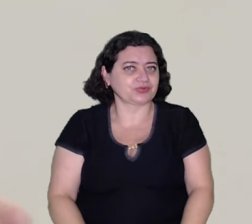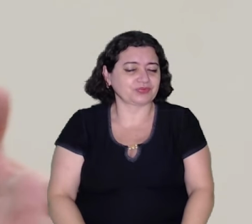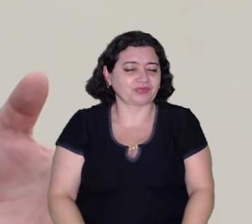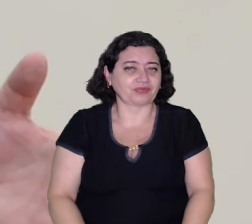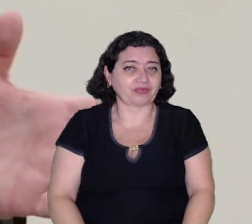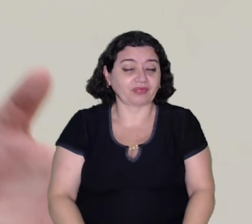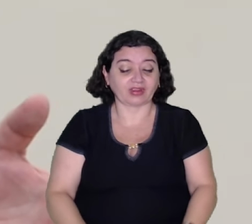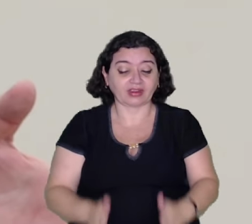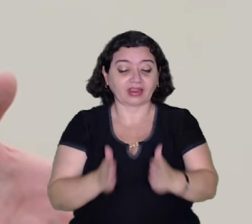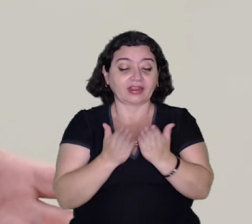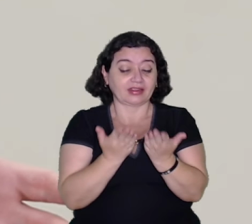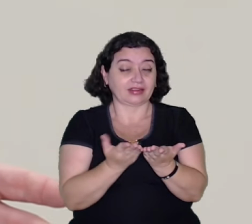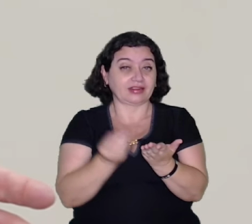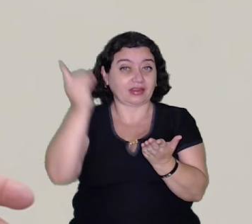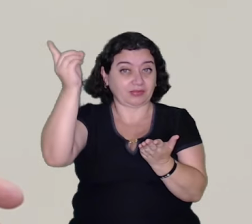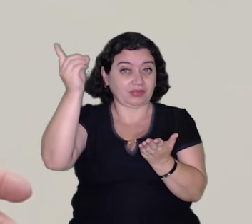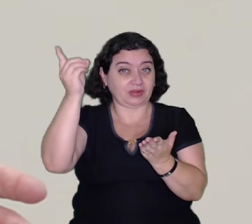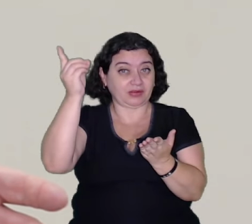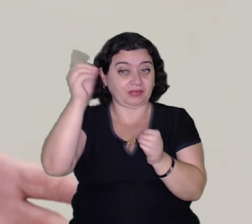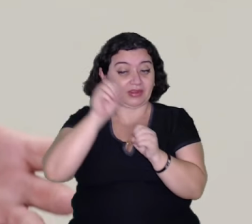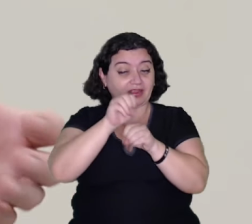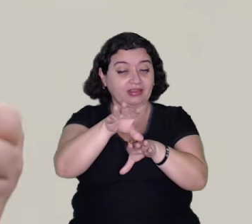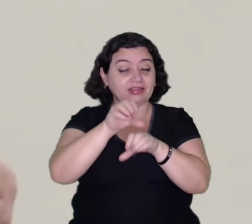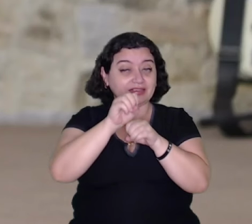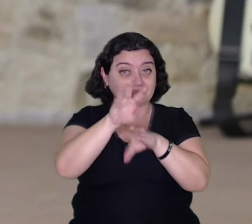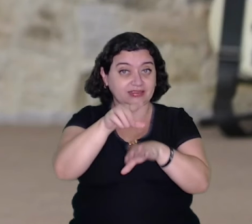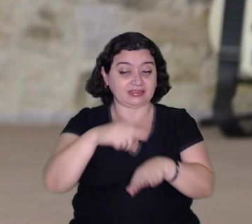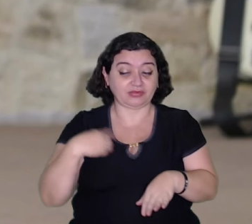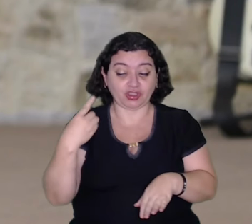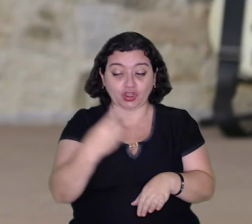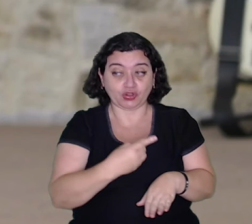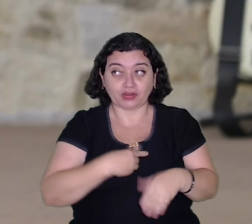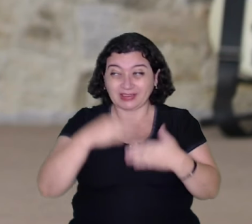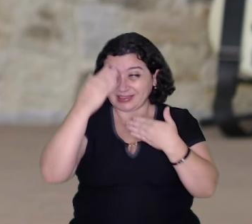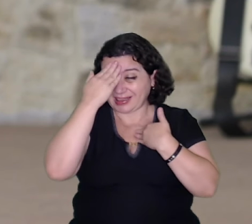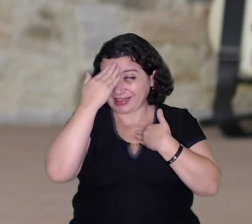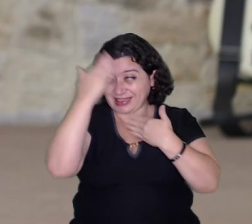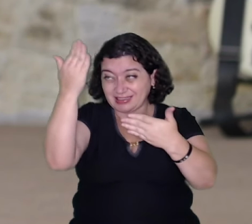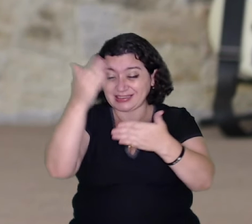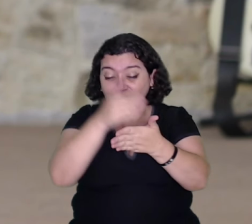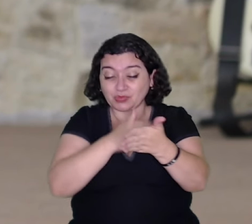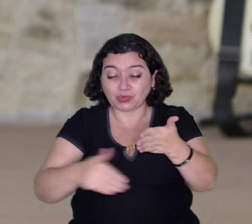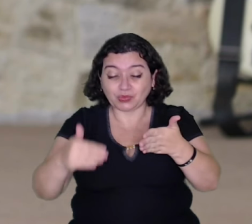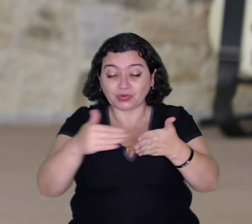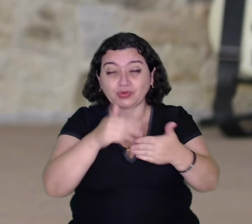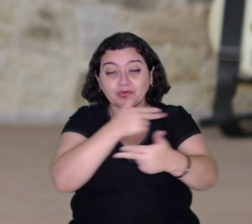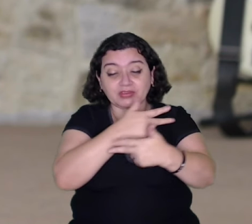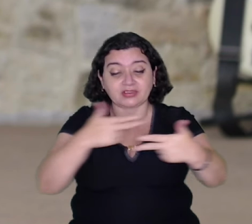E a Bíblia nos instrui a sermos gratos por tudo.